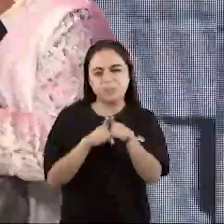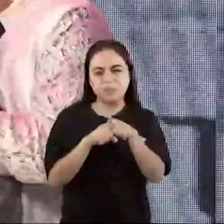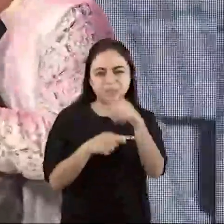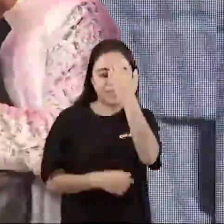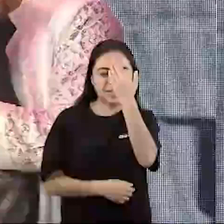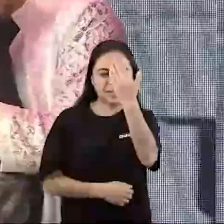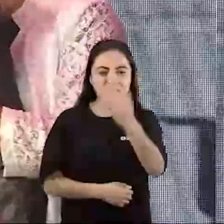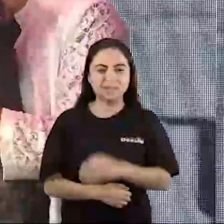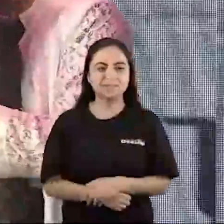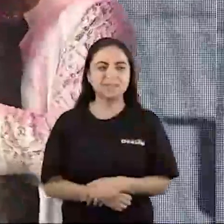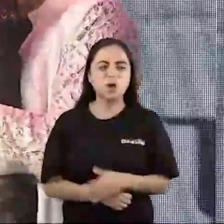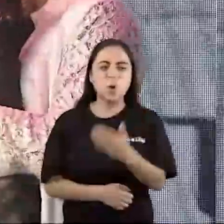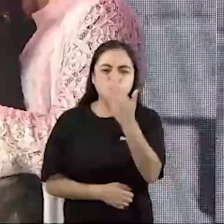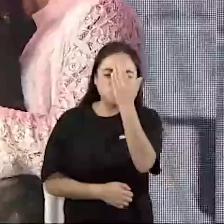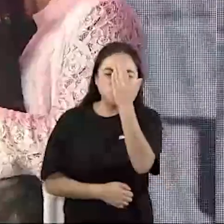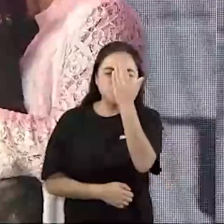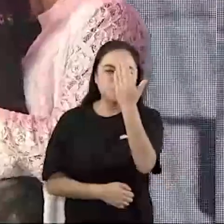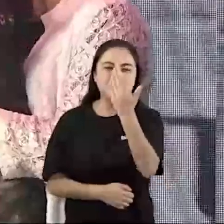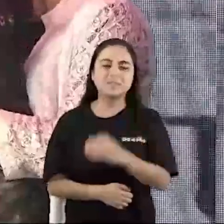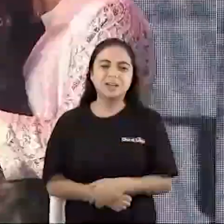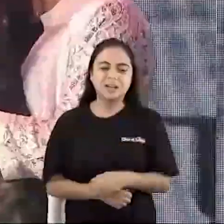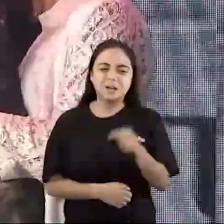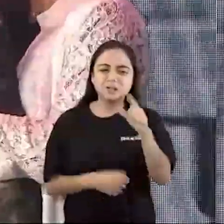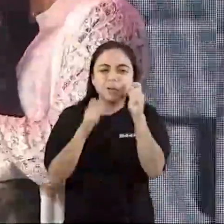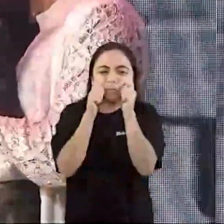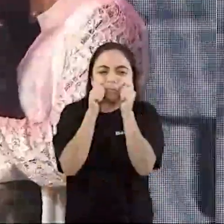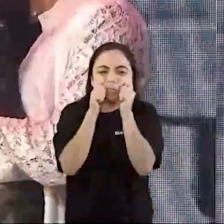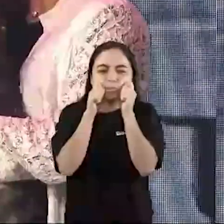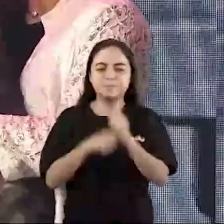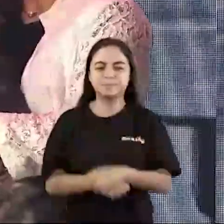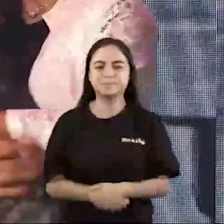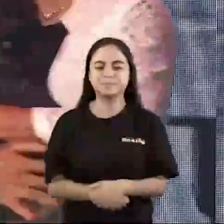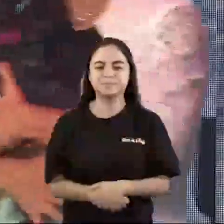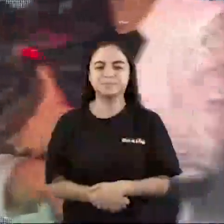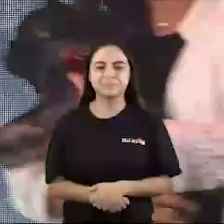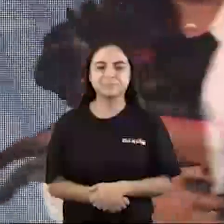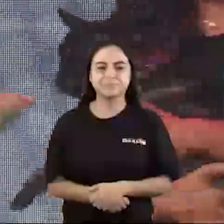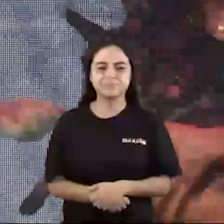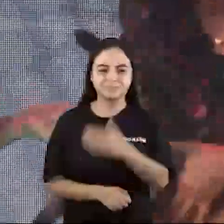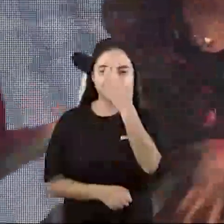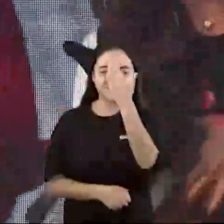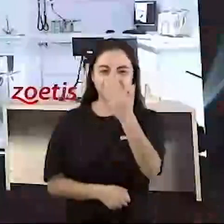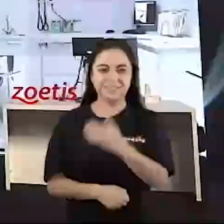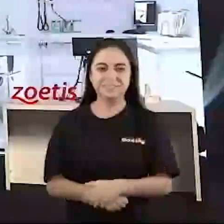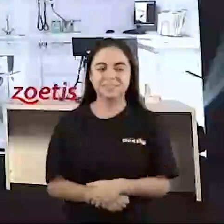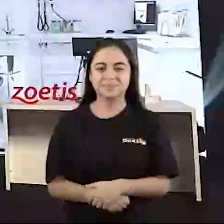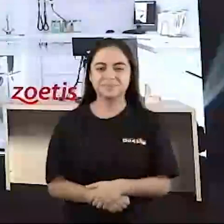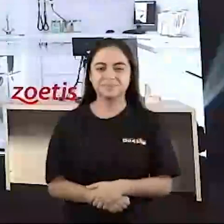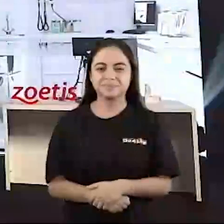agradece. Pipa, muito obrigada, viu? Você foi muito boazinha. Obrigada, Juan.